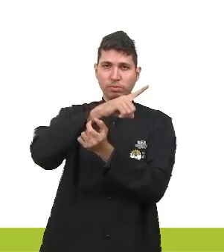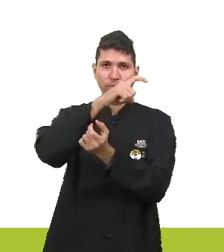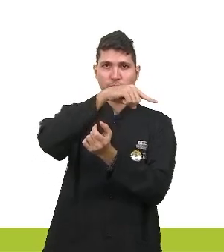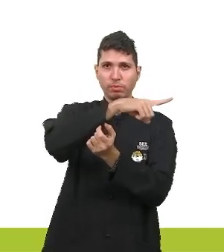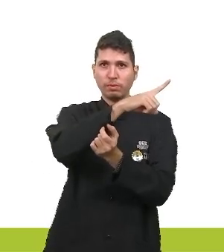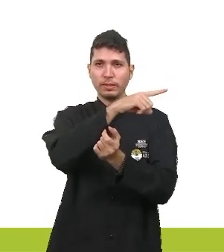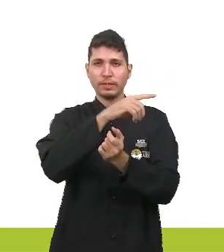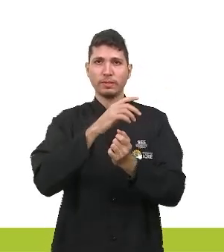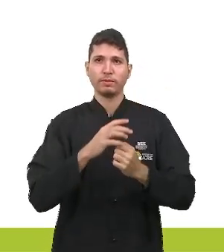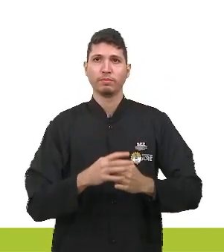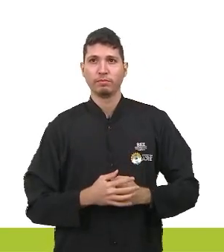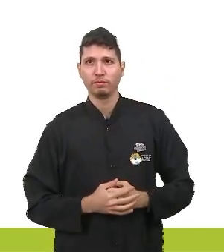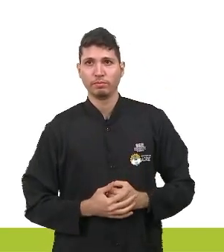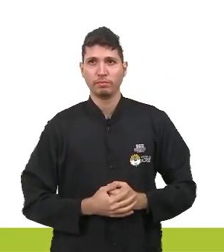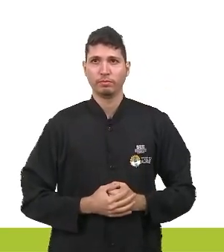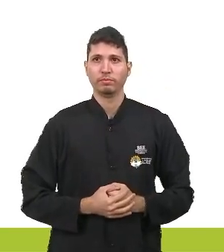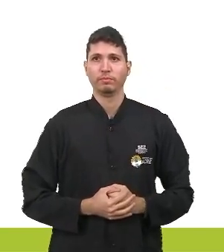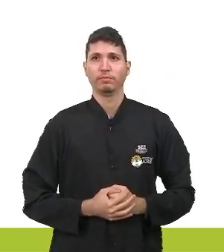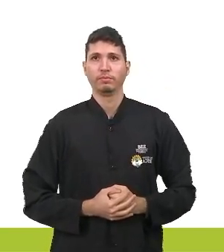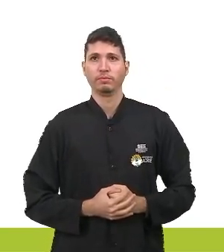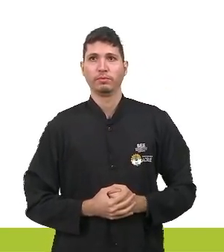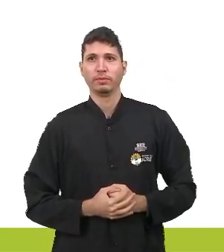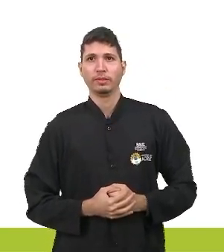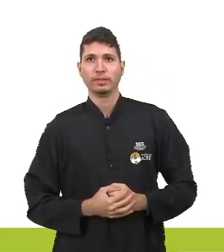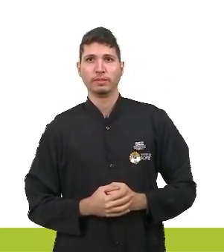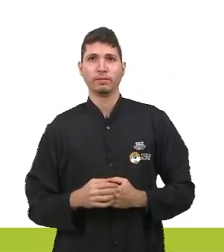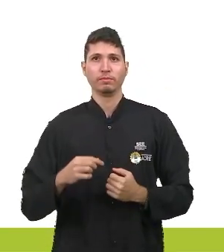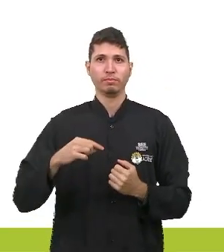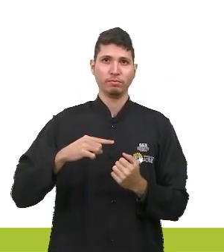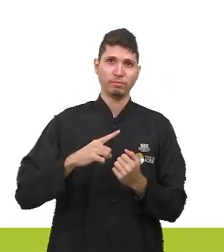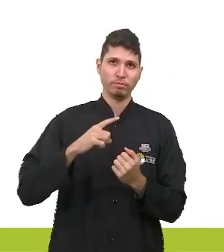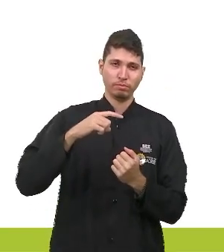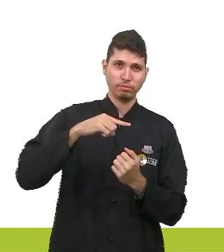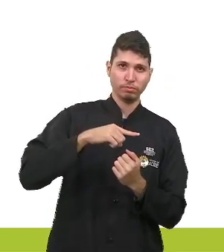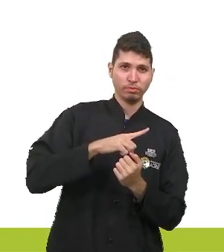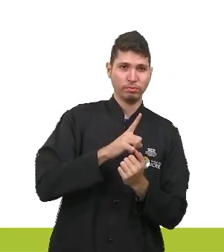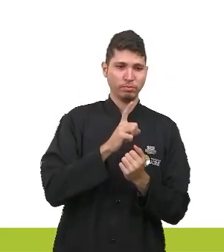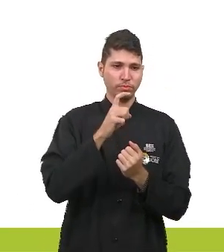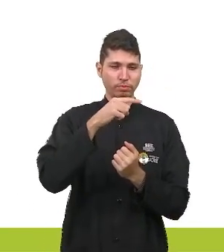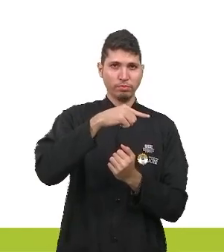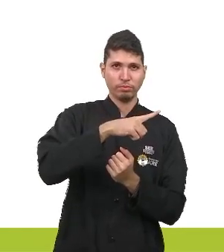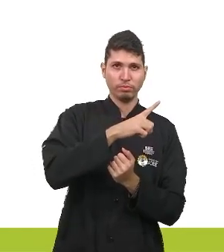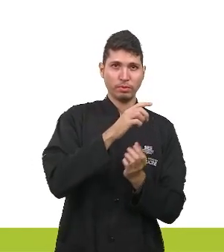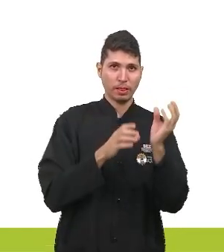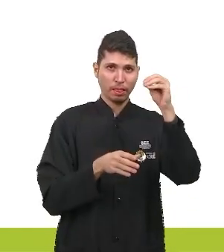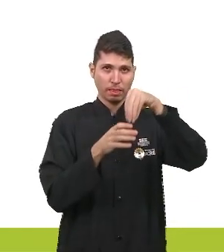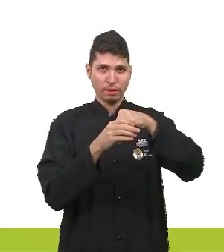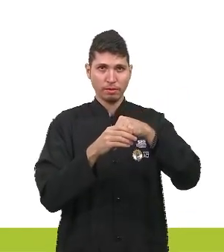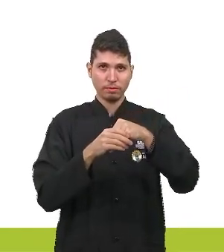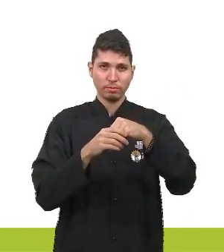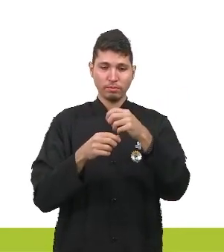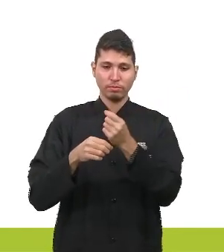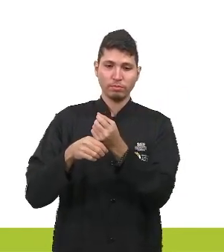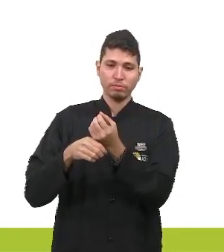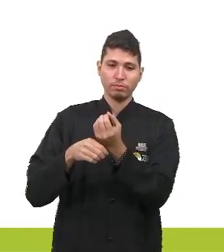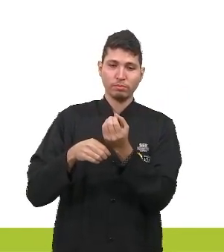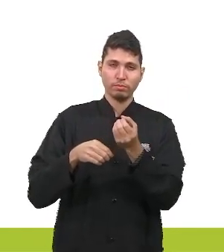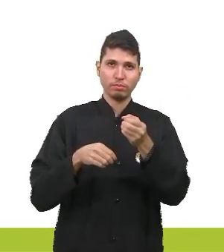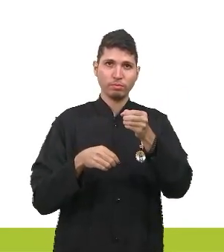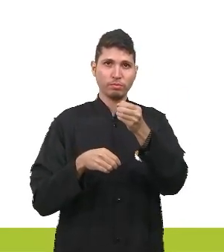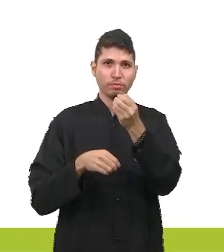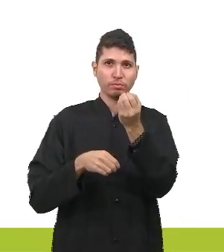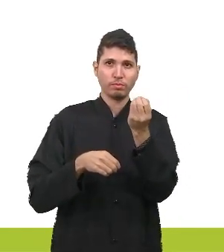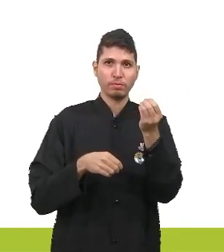e de repente, passando pelo tubo, repara que parece